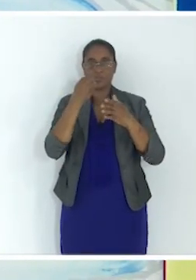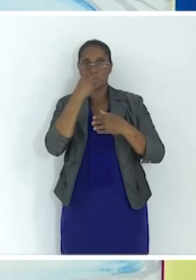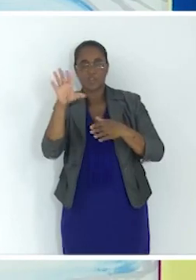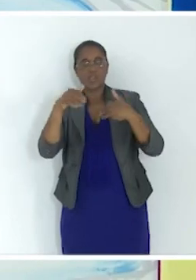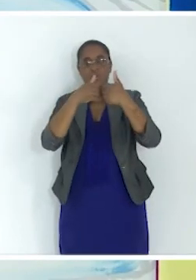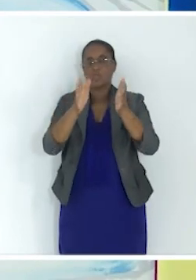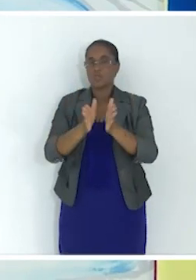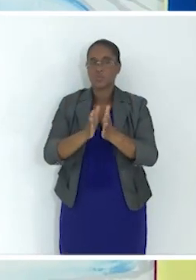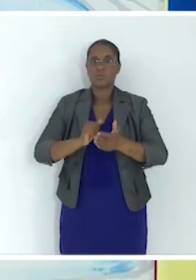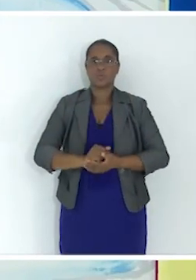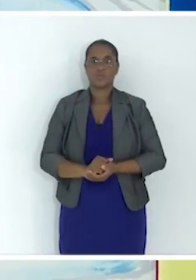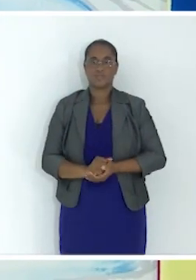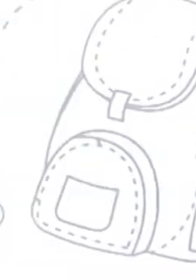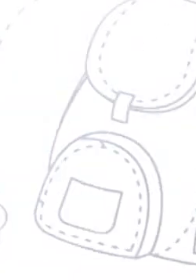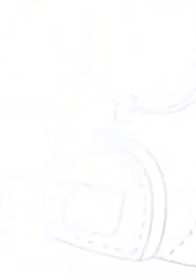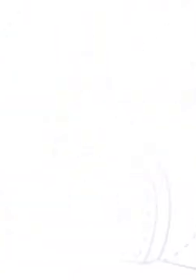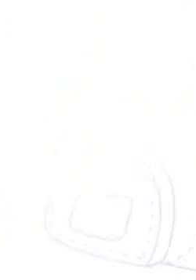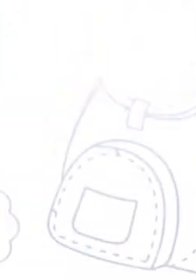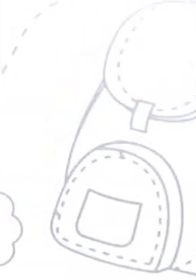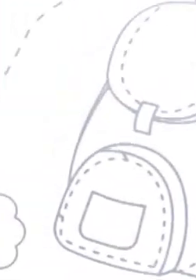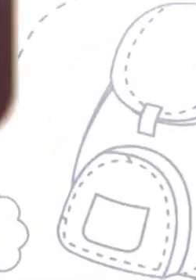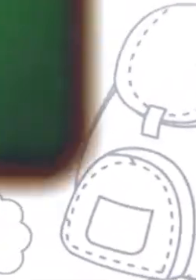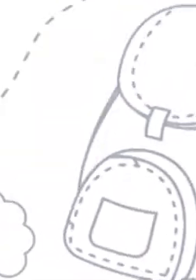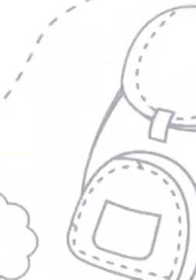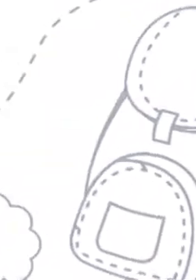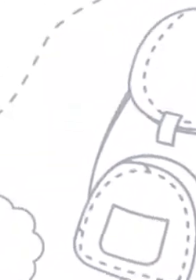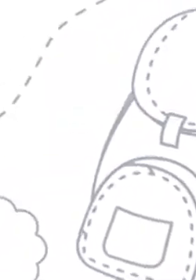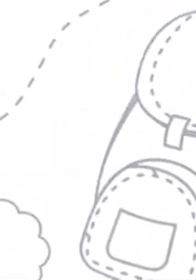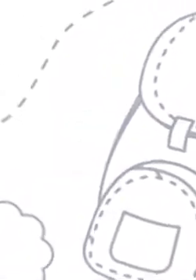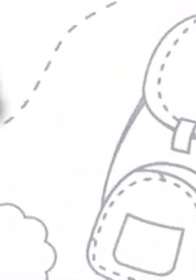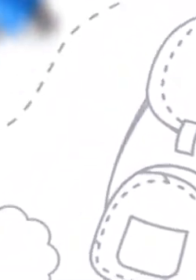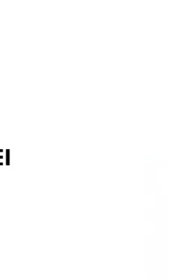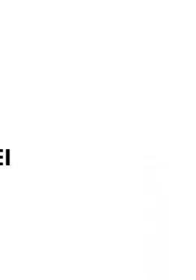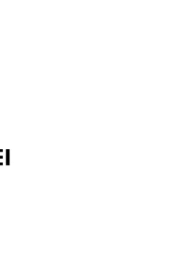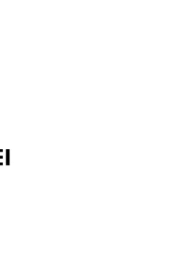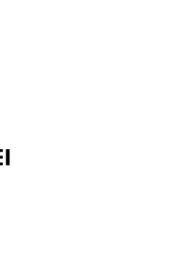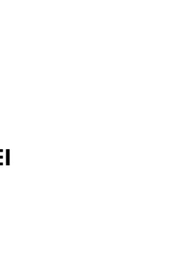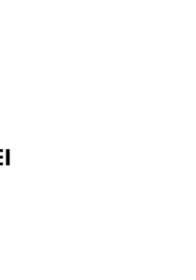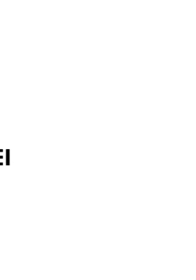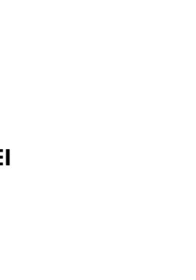casa e beijinhos a todos. Thank you.